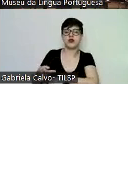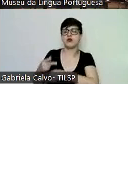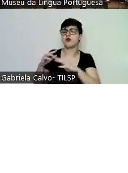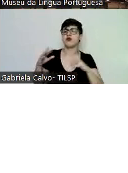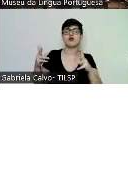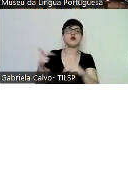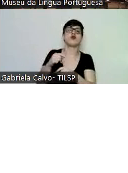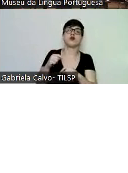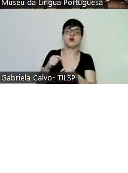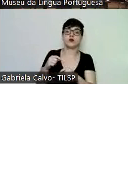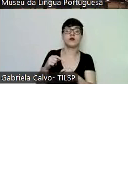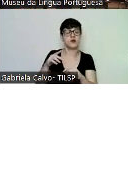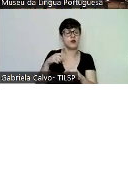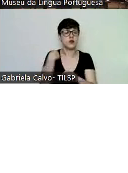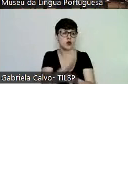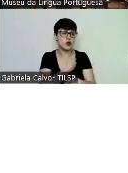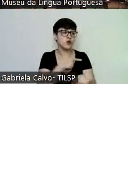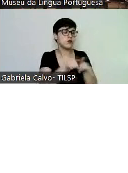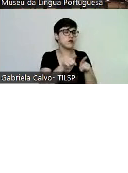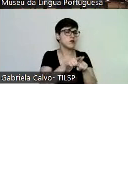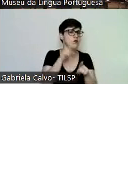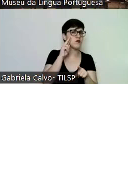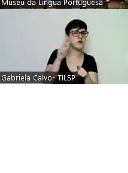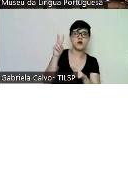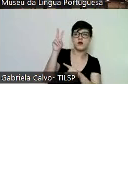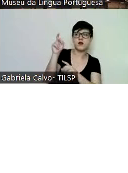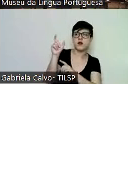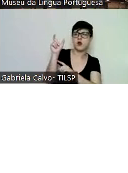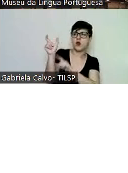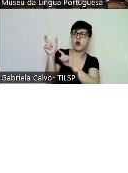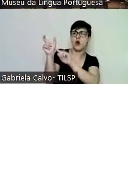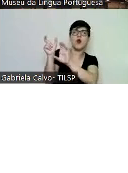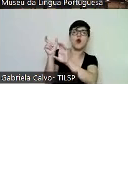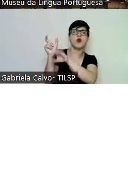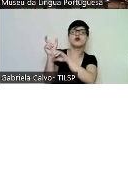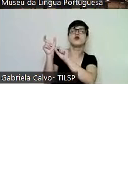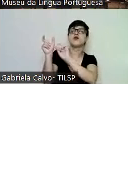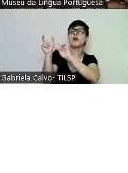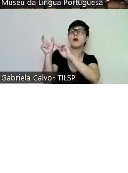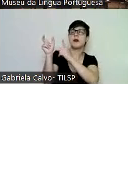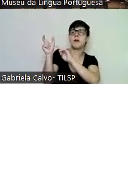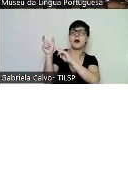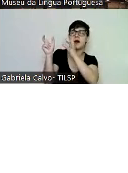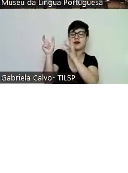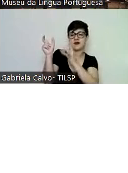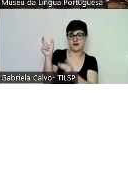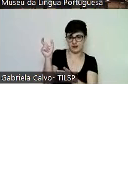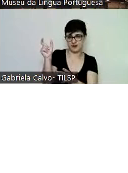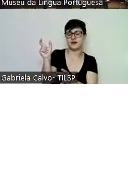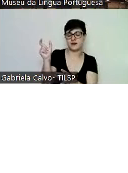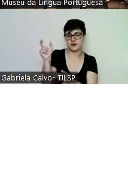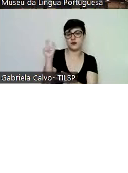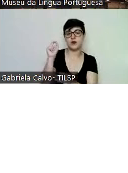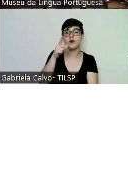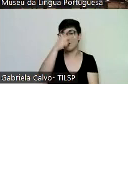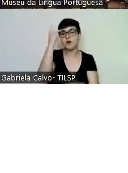gente também desloca a gente também faz uma interpretação desse termo a partir a luz do que é ao menos o desejo